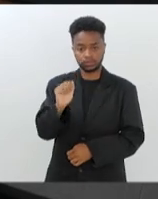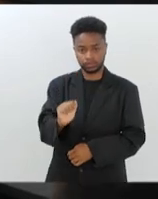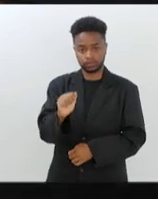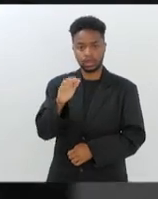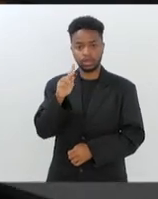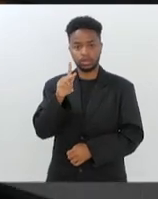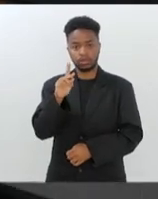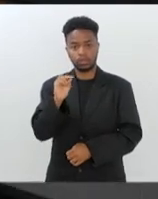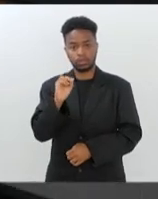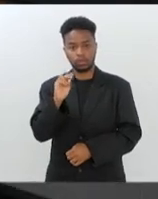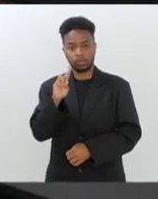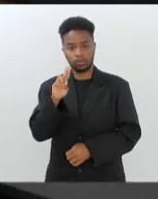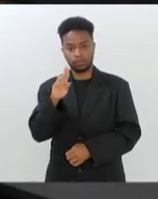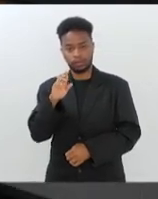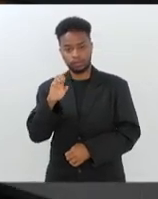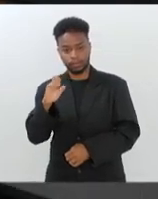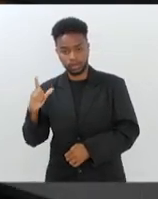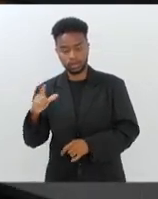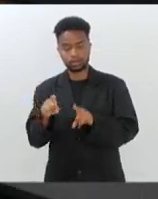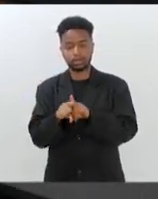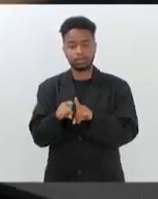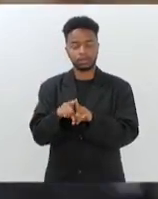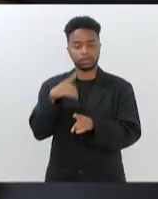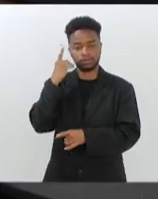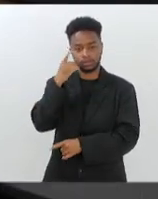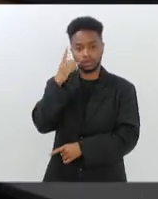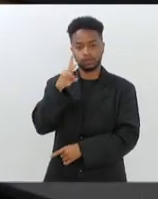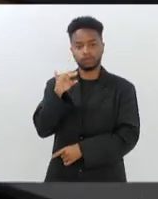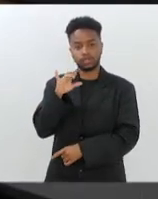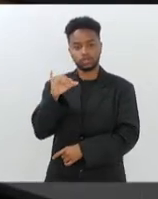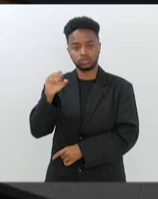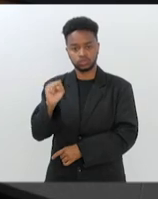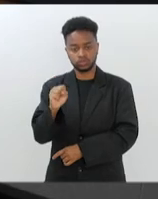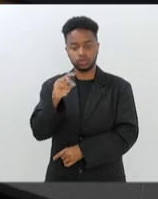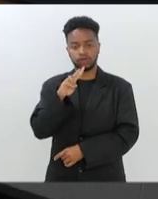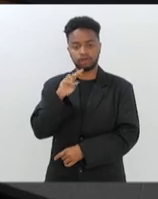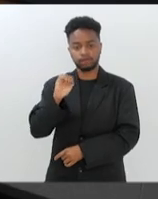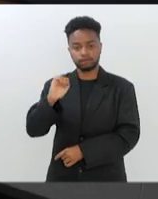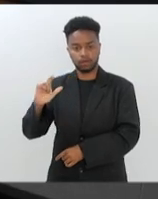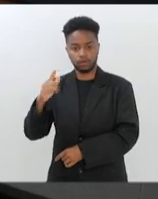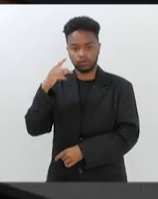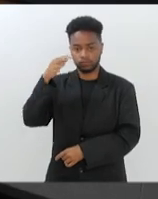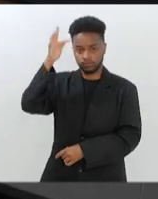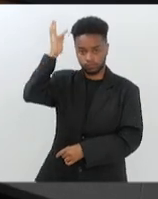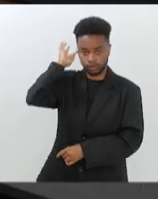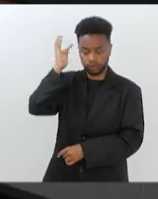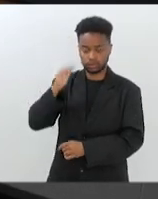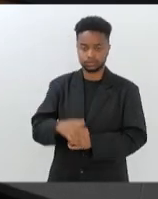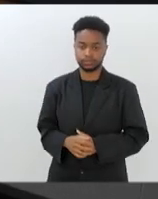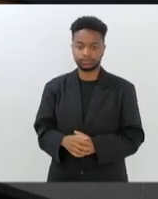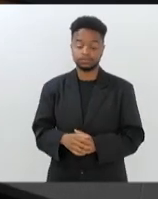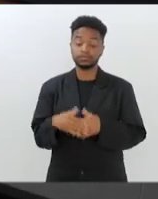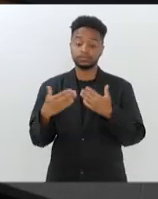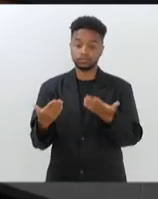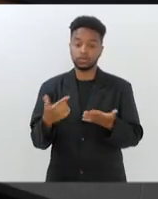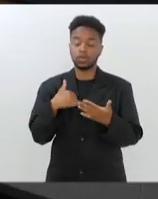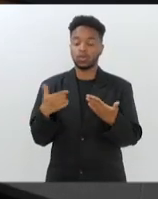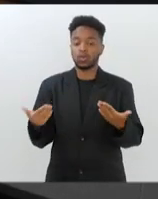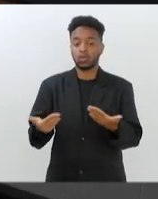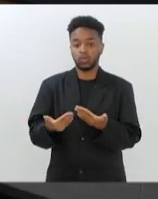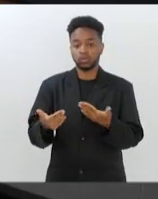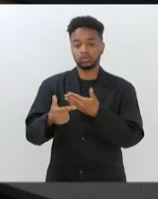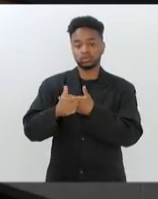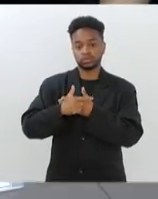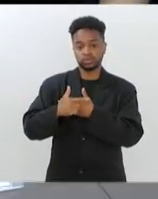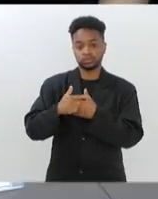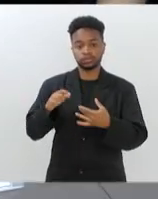também minha saudação aí aos deputados Vinícius cozolino Valdo seasa Fred Pacheco bom hoje a minha atribuição